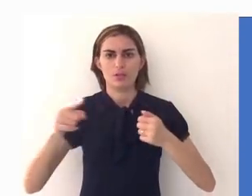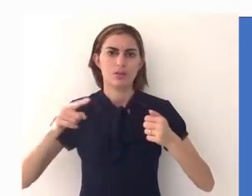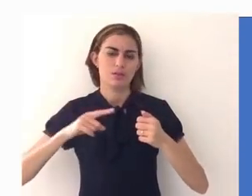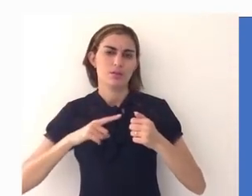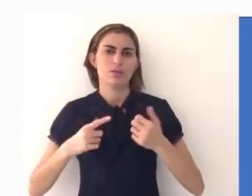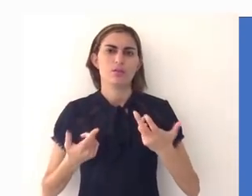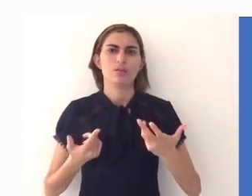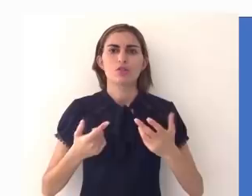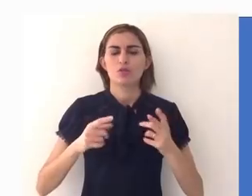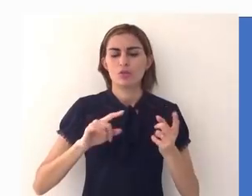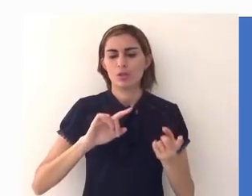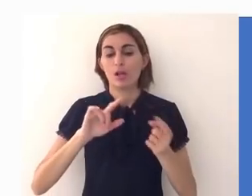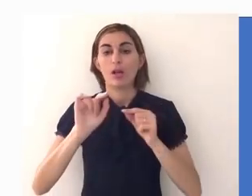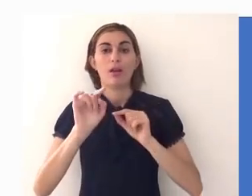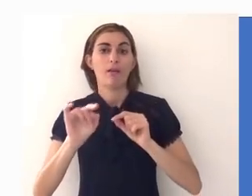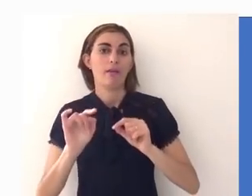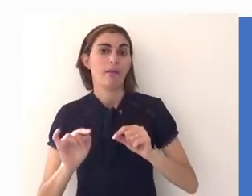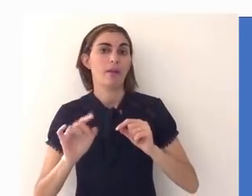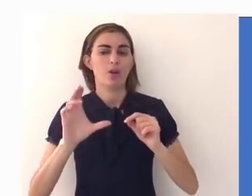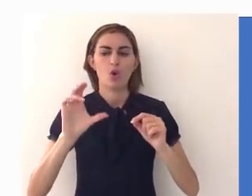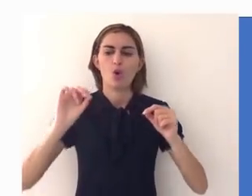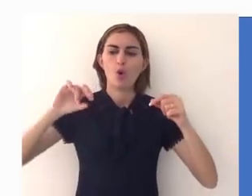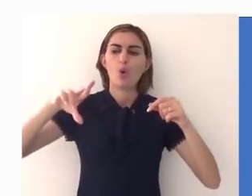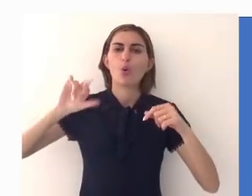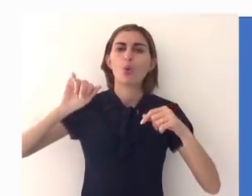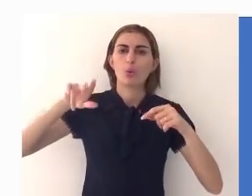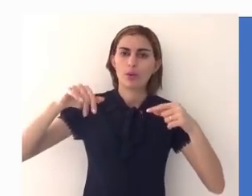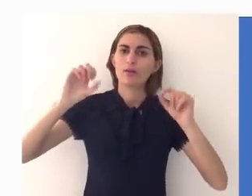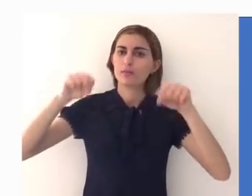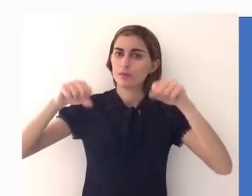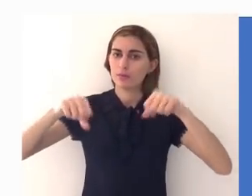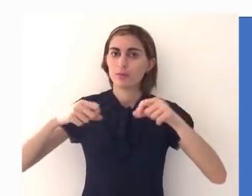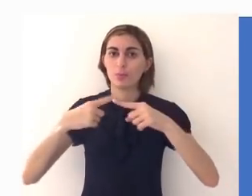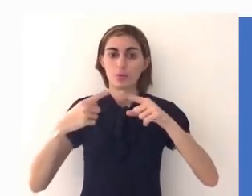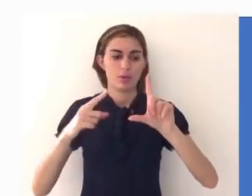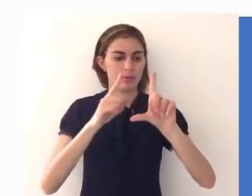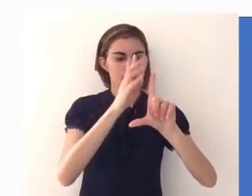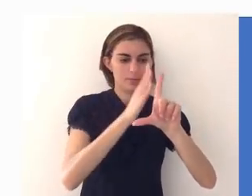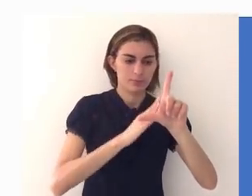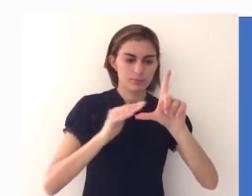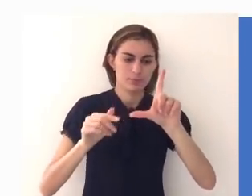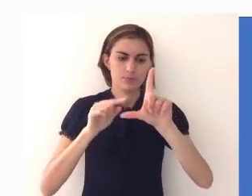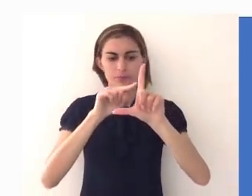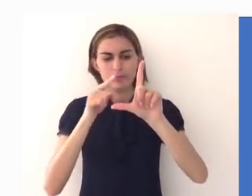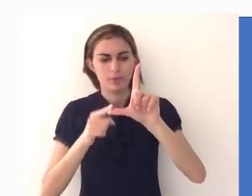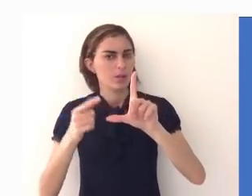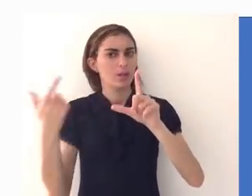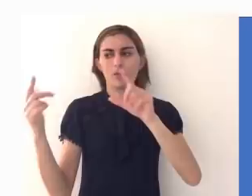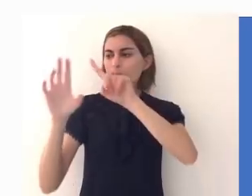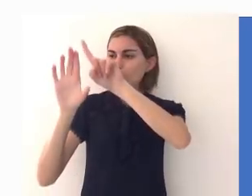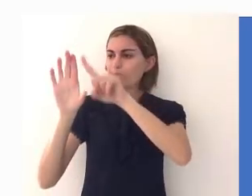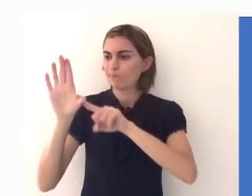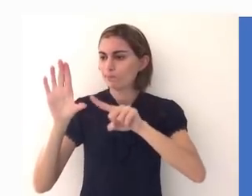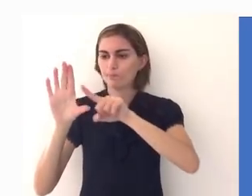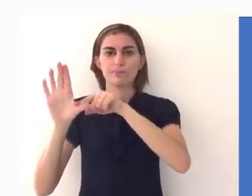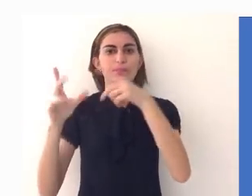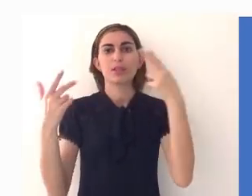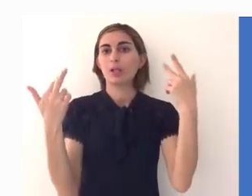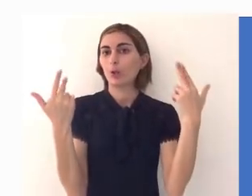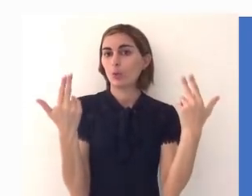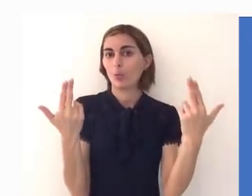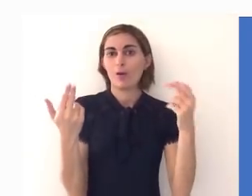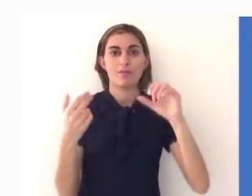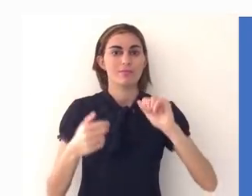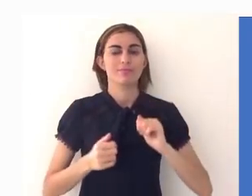tivesse dado um giro, eles são congruentes sim, porque todos os lados eles estão muito bem associados. A gente tem o